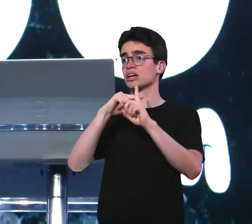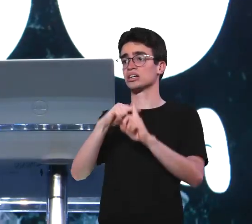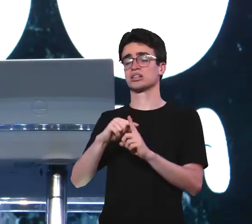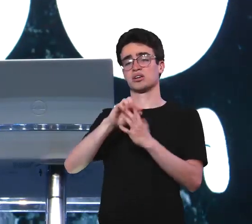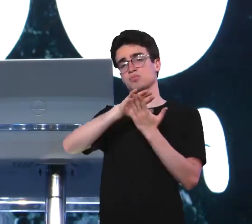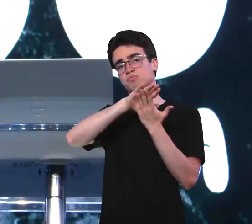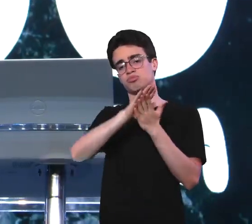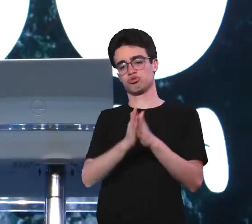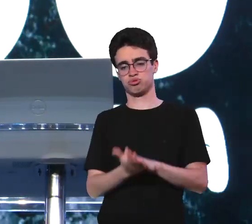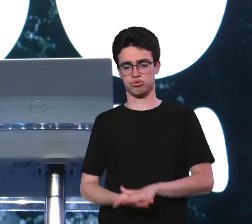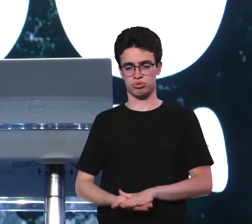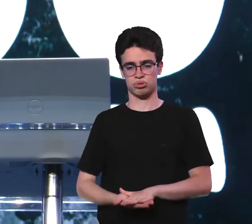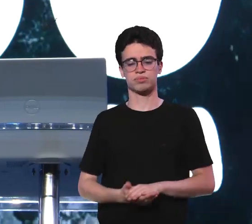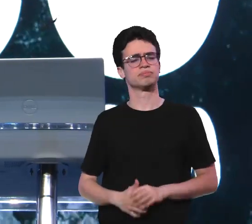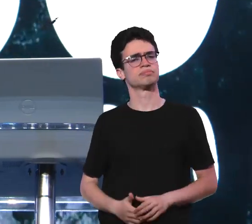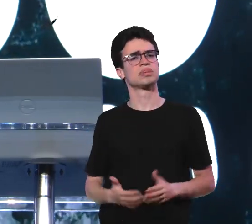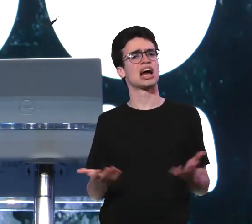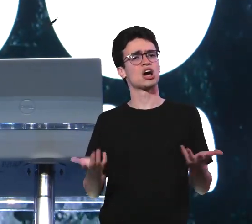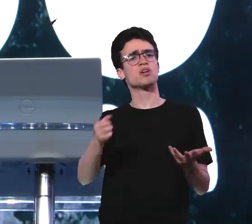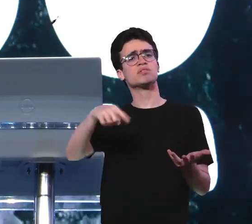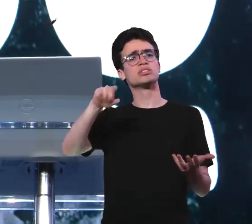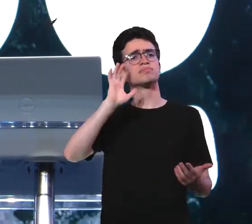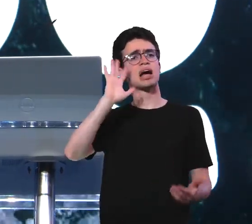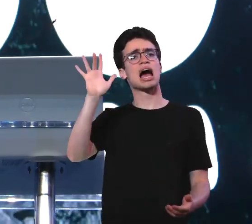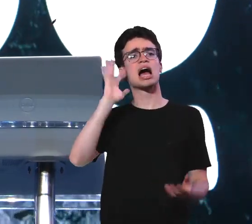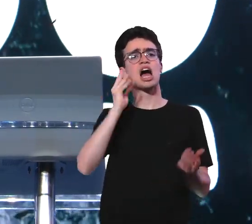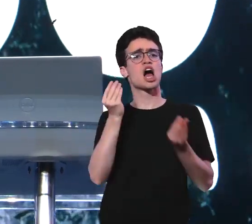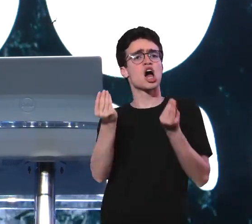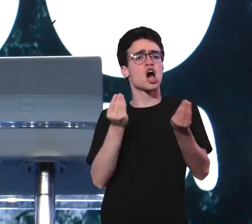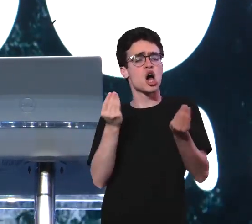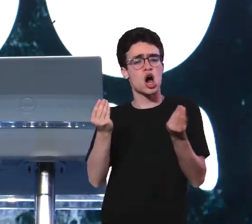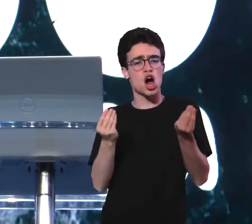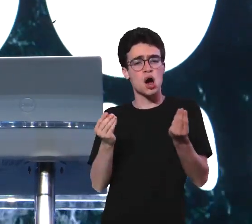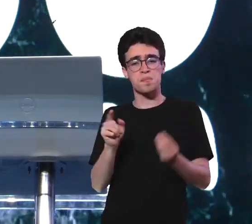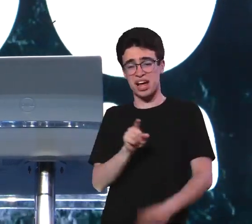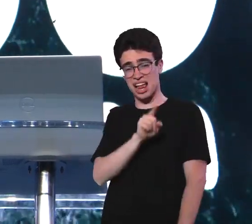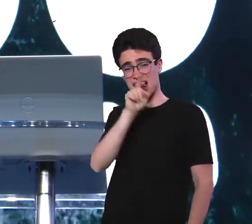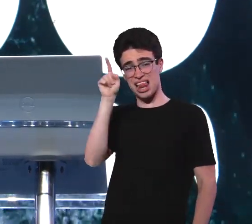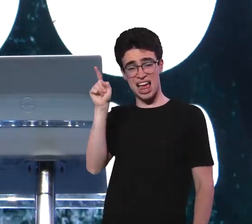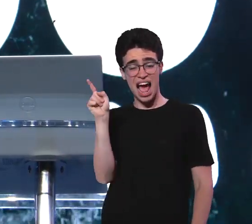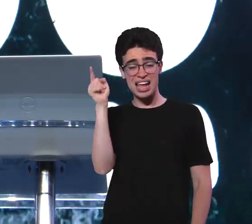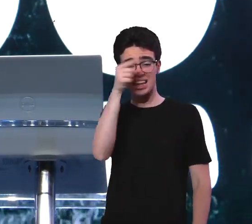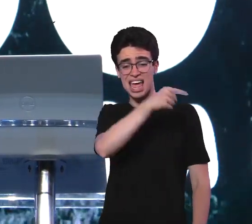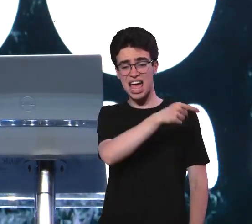agora eu quero que você imagine como aquele povo estava longe de casa, prisioneiro,